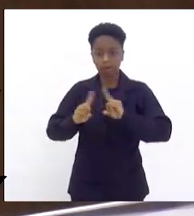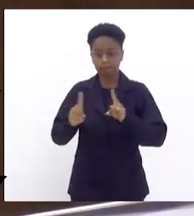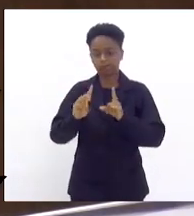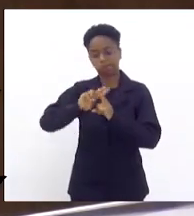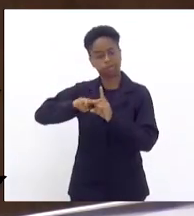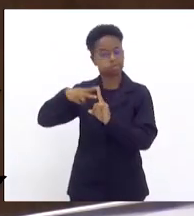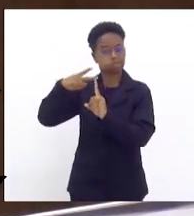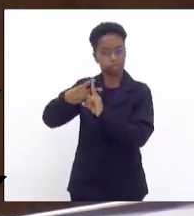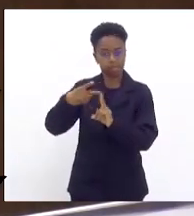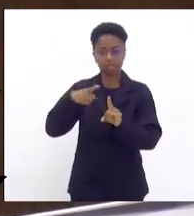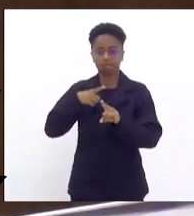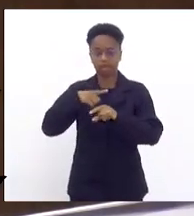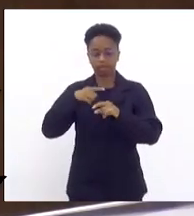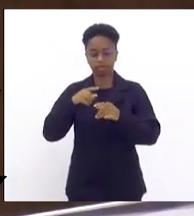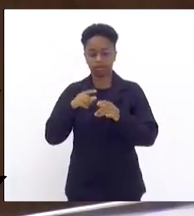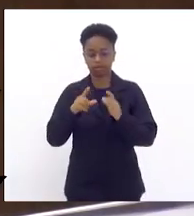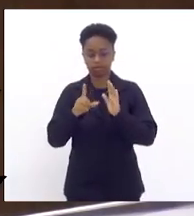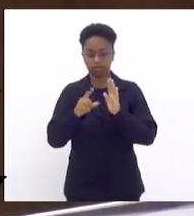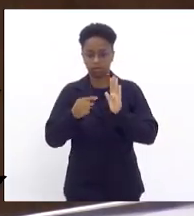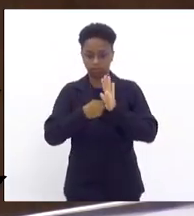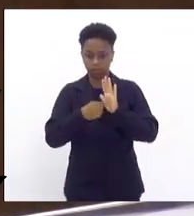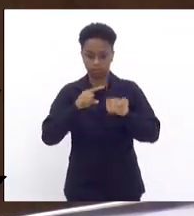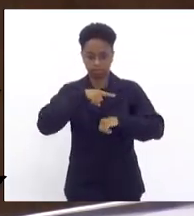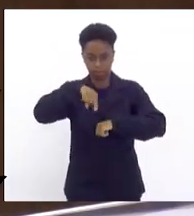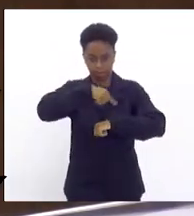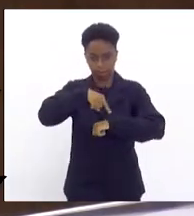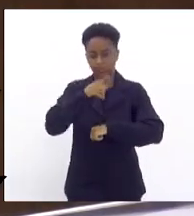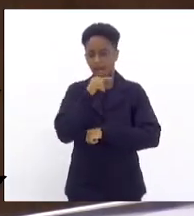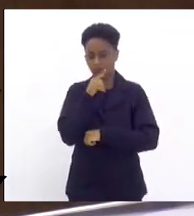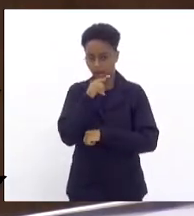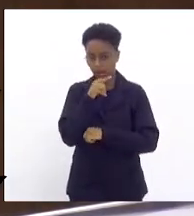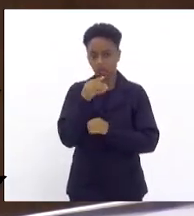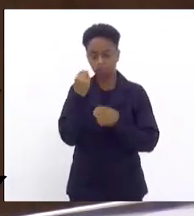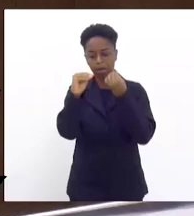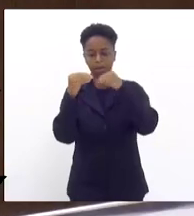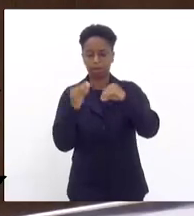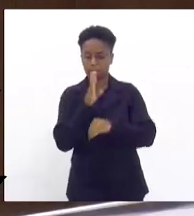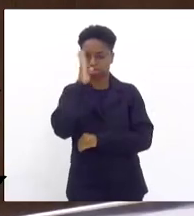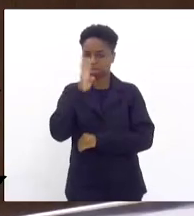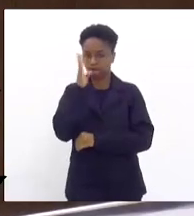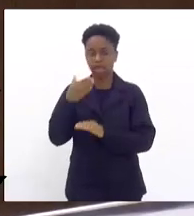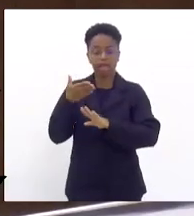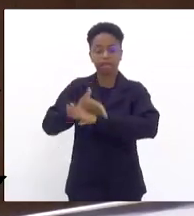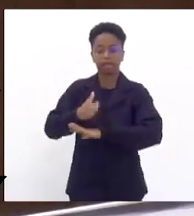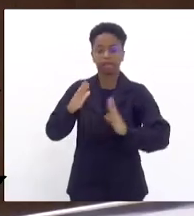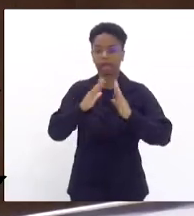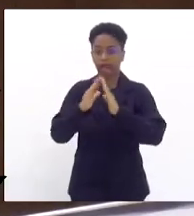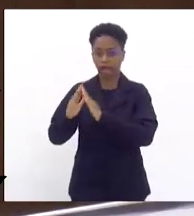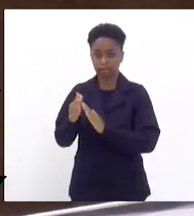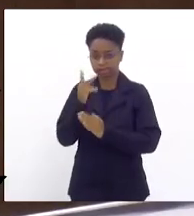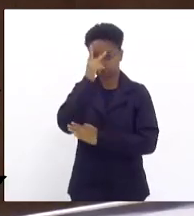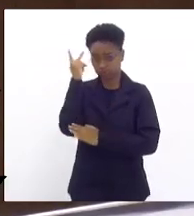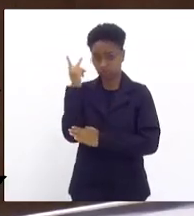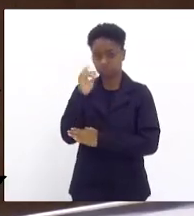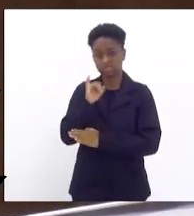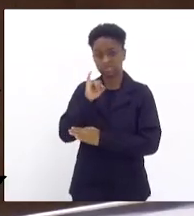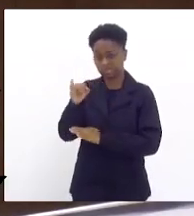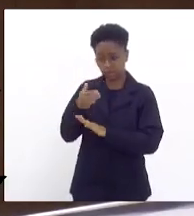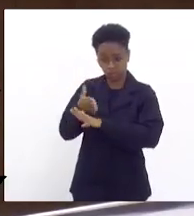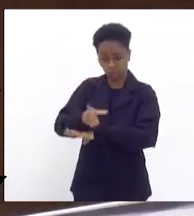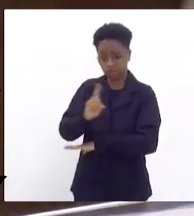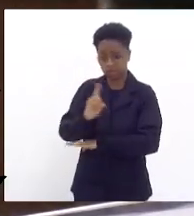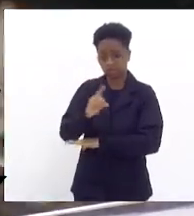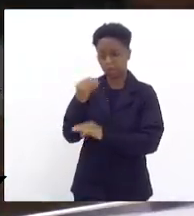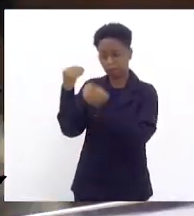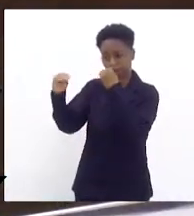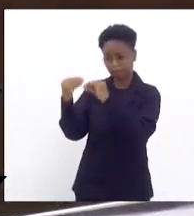esquina, hidrômetro se coloca em tudo quanto é lugar, sem critério nenhum, vai entrando na casa da pessoa, quando não entra, vai botando ao consumidor